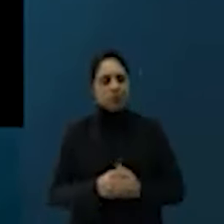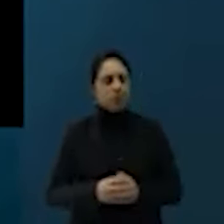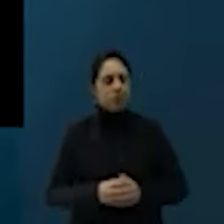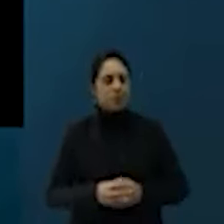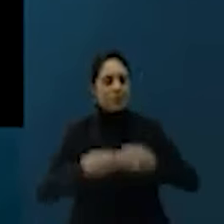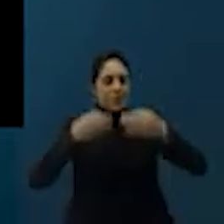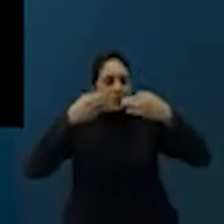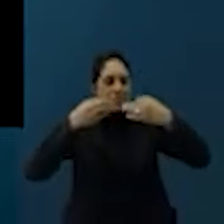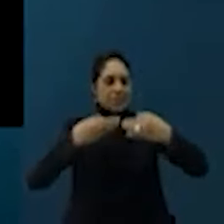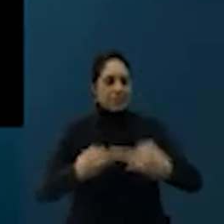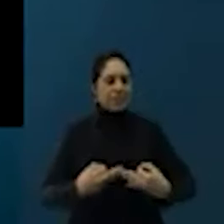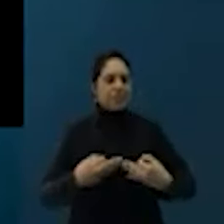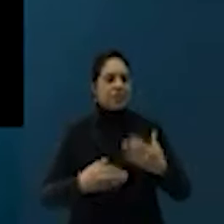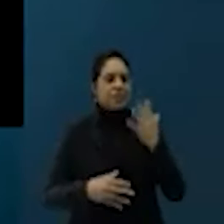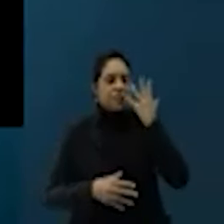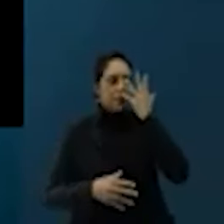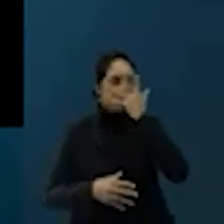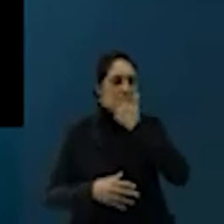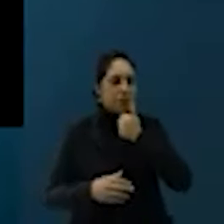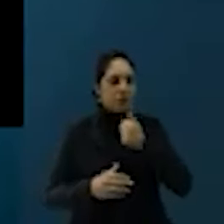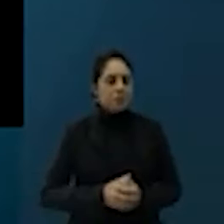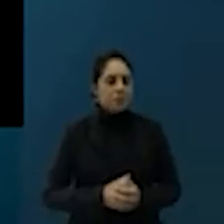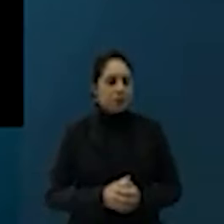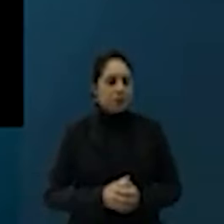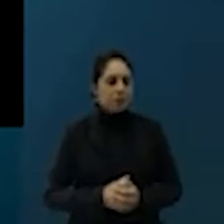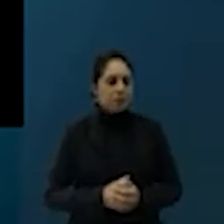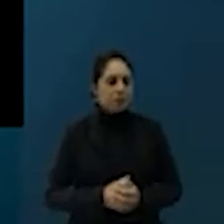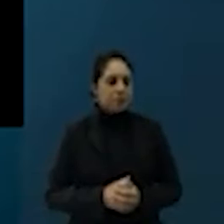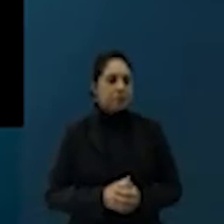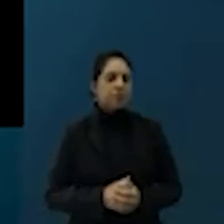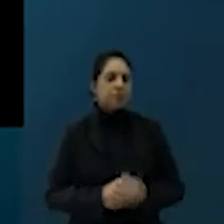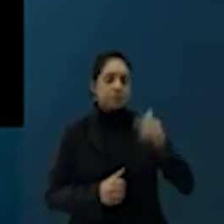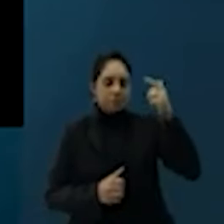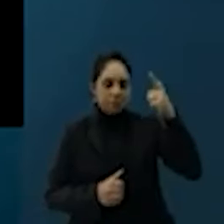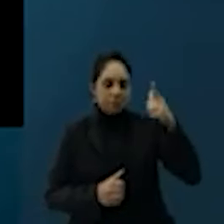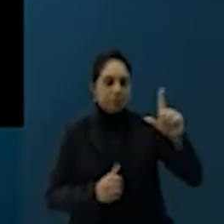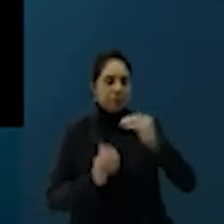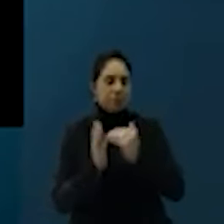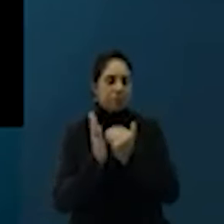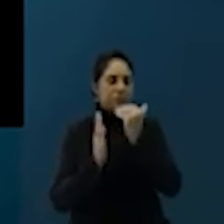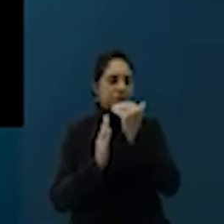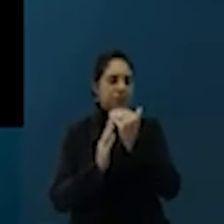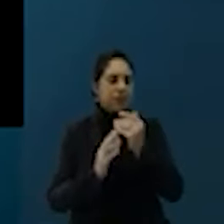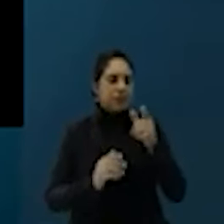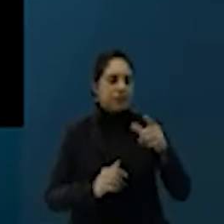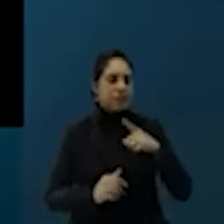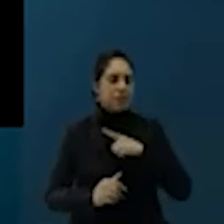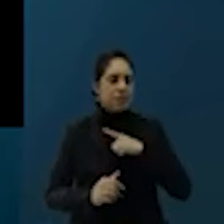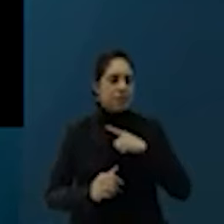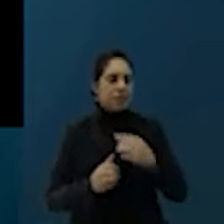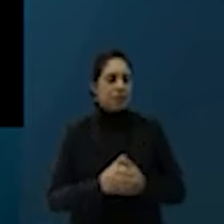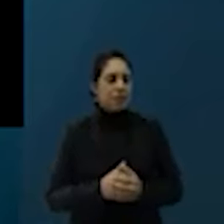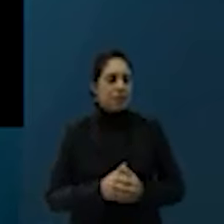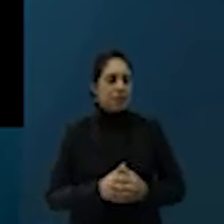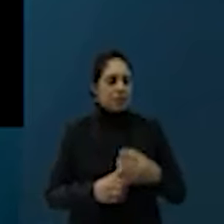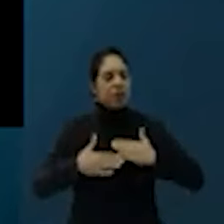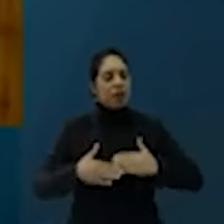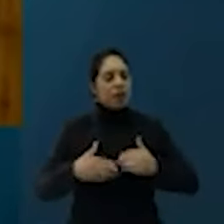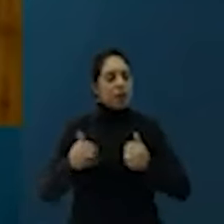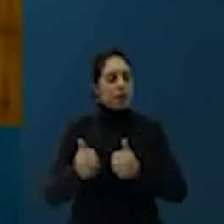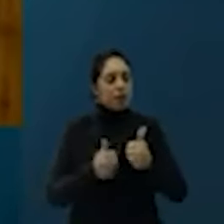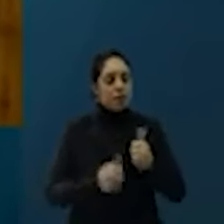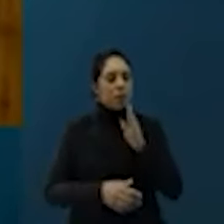tão bonita, não leu uma palavra e mais. Ele tem um equilíbrio emocional admirável.